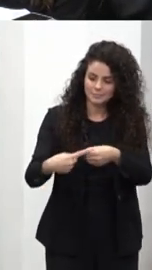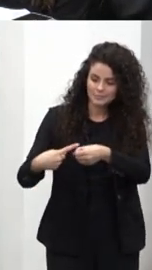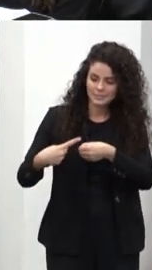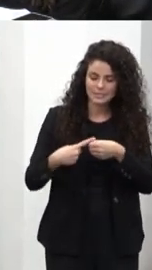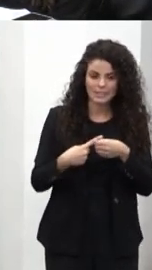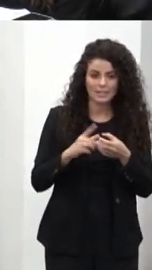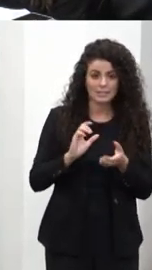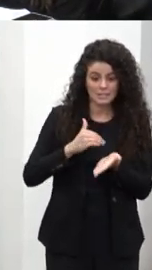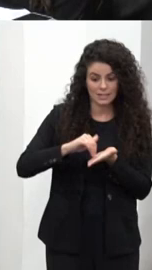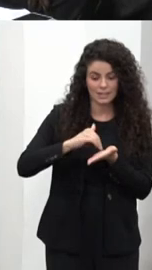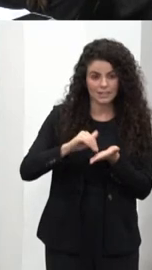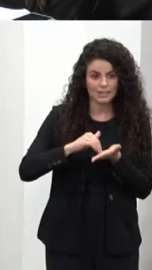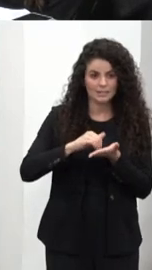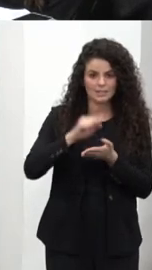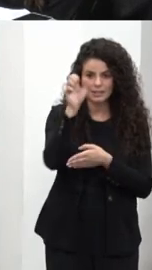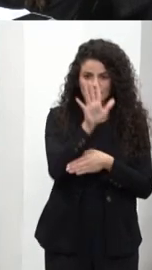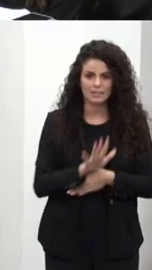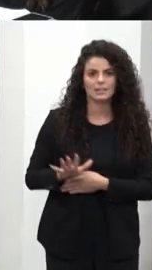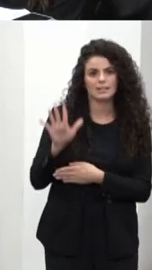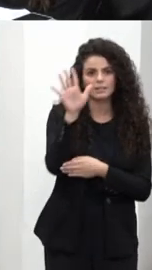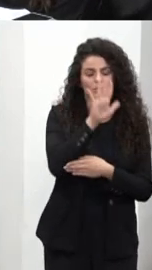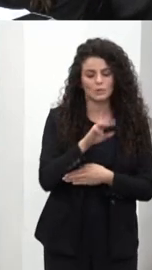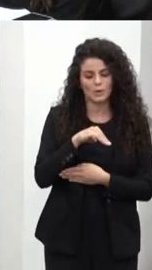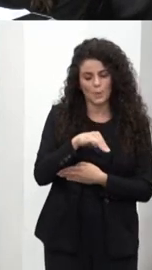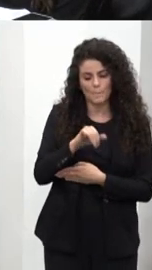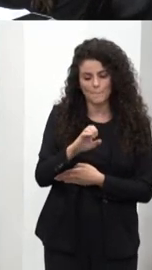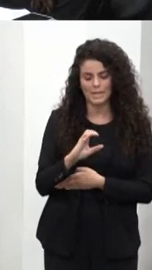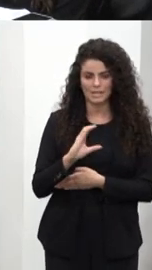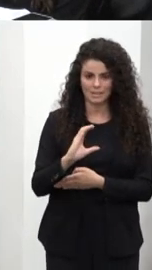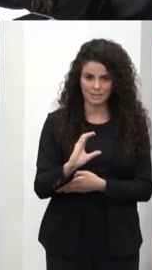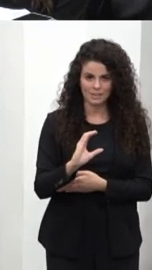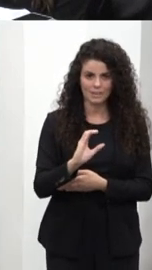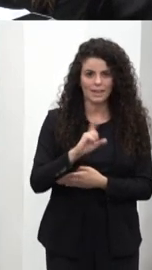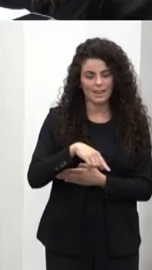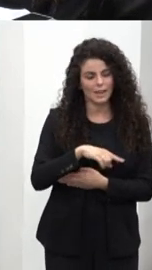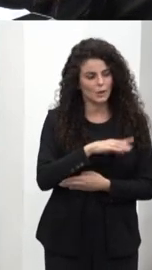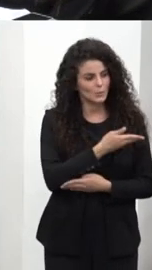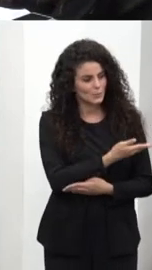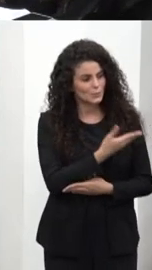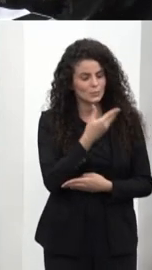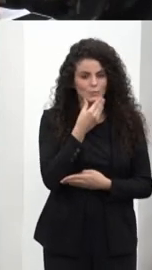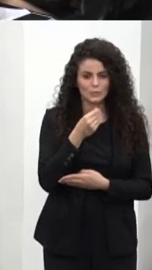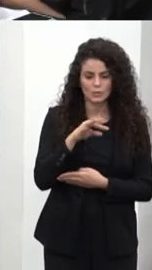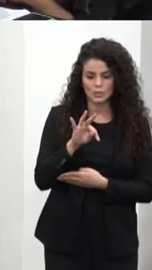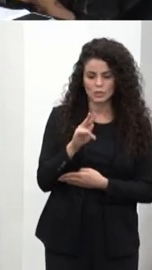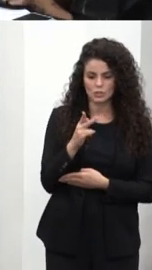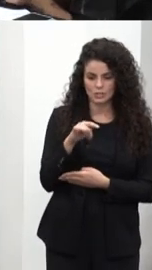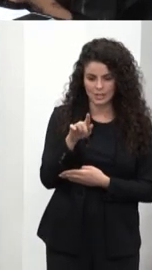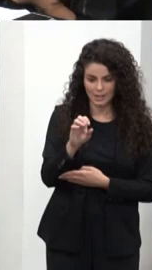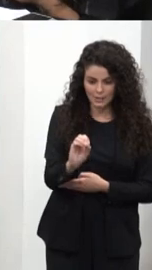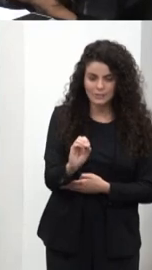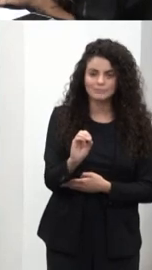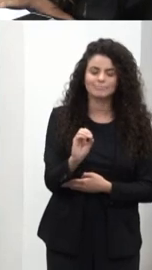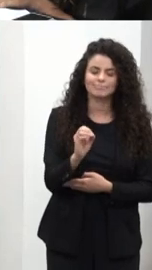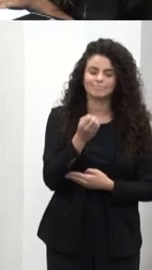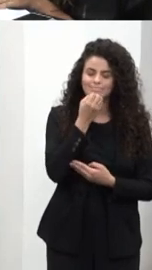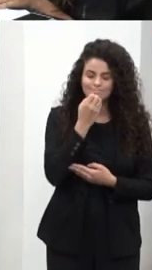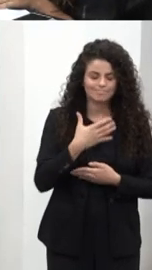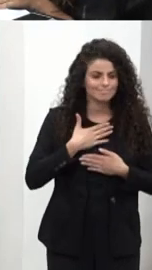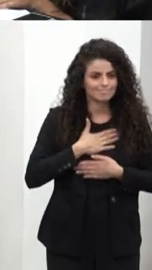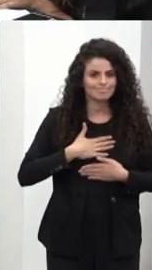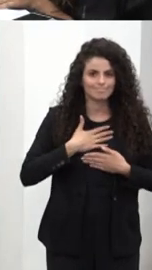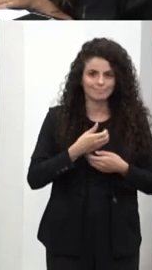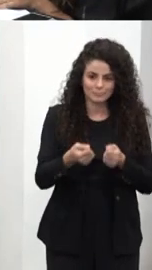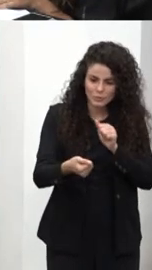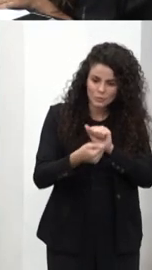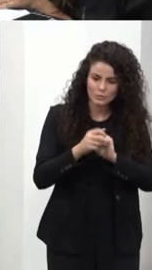de comitês de Cultura um link o Thiago Rocha Leandro Tiago é muito bom tê-lo aqui já o